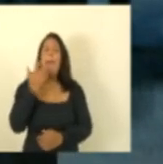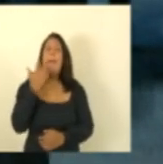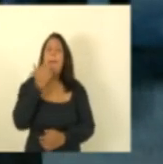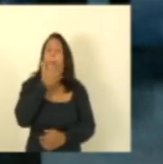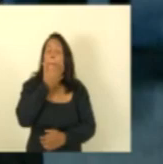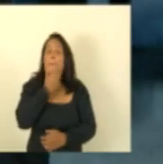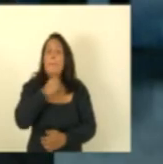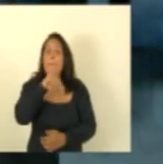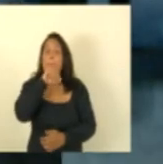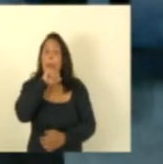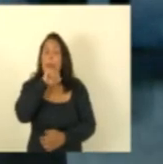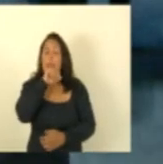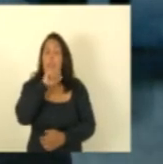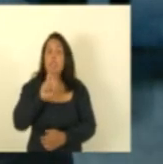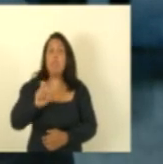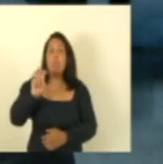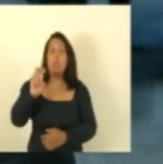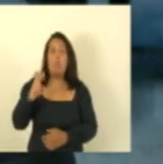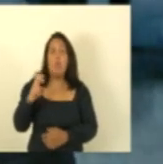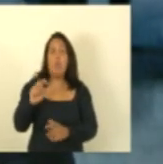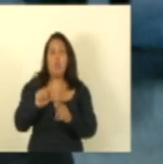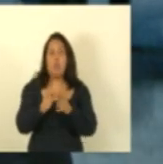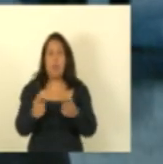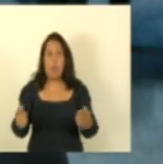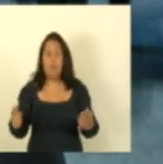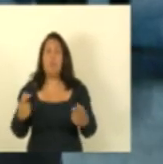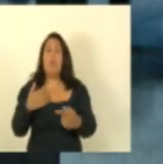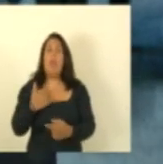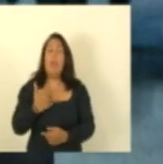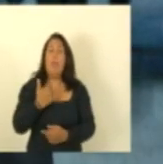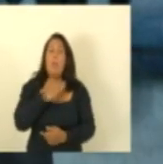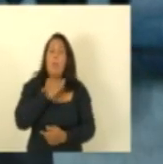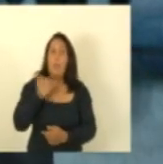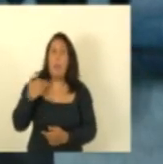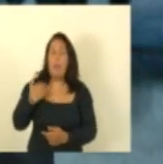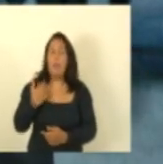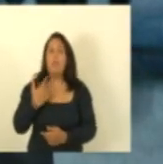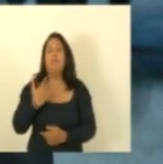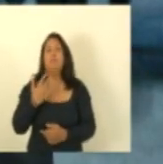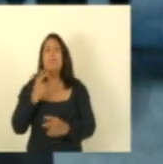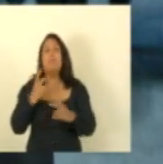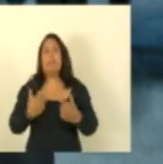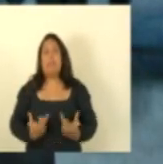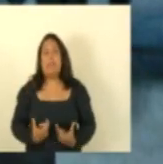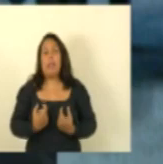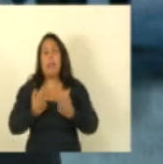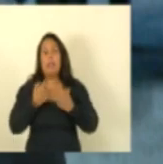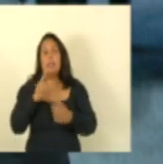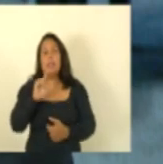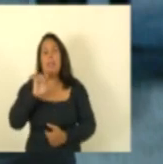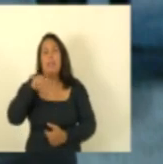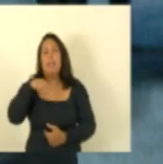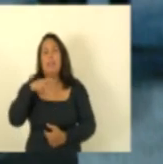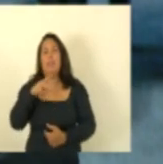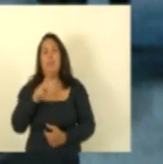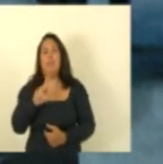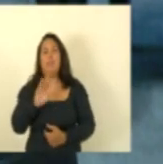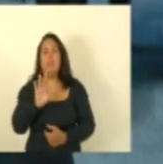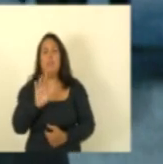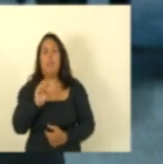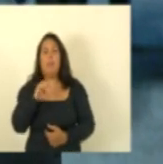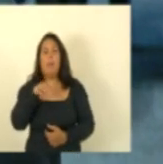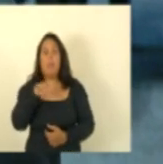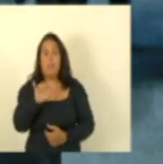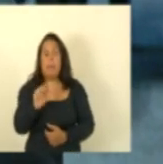E ele faleceu vítima de um linfoma, deputado Bruno Rezende, com o qual ele